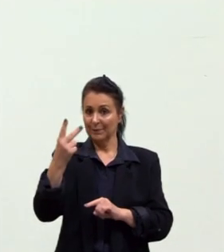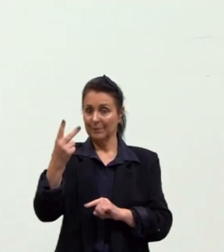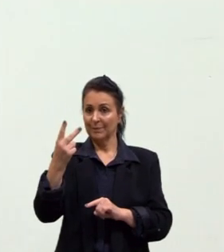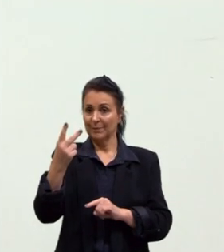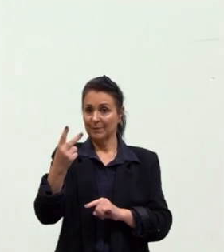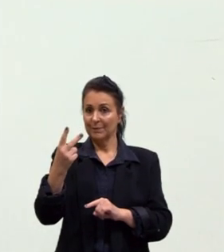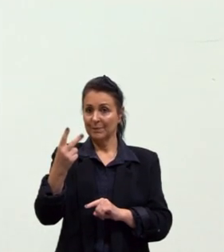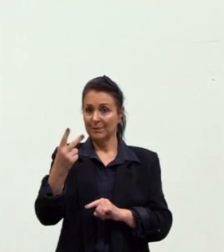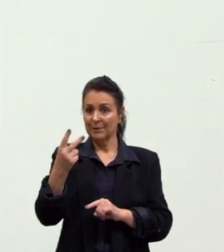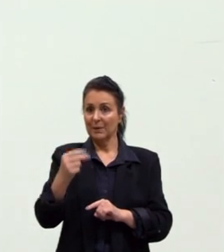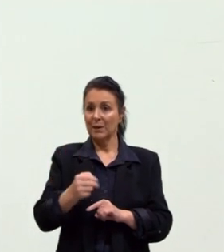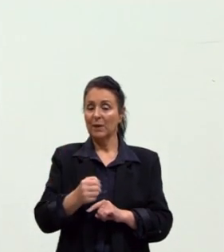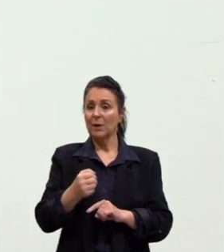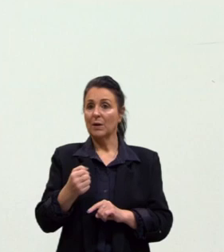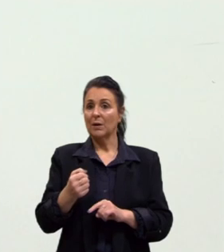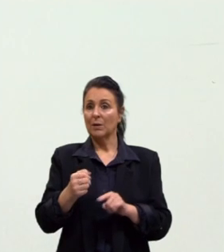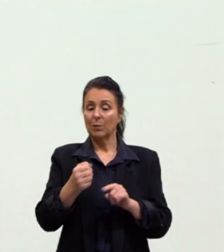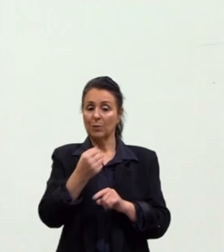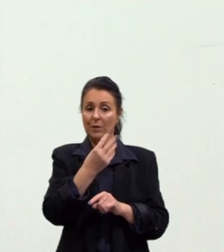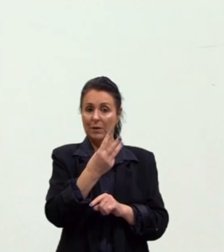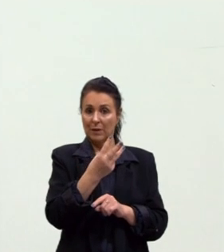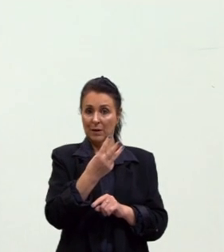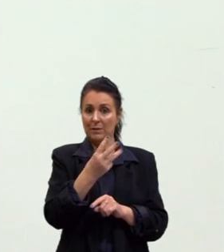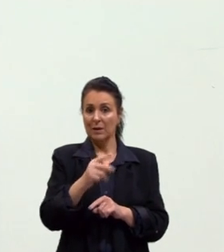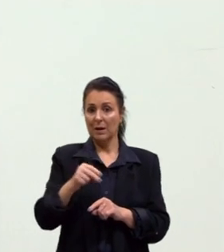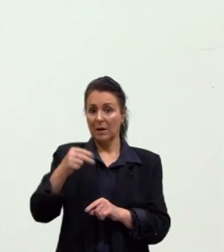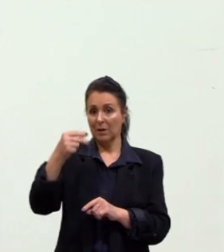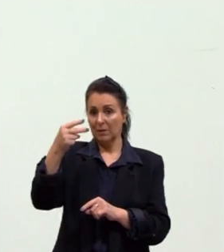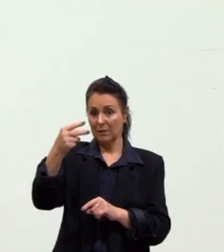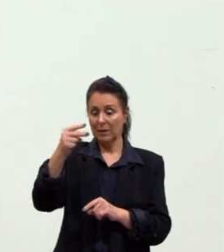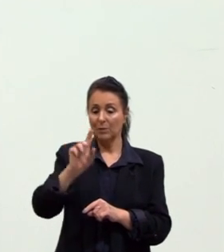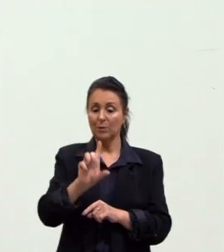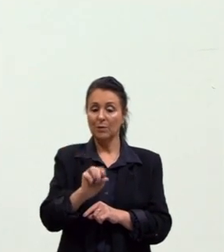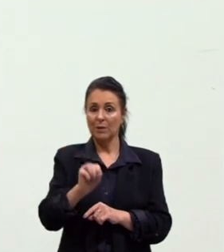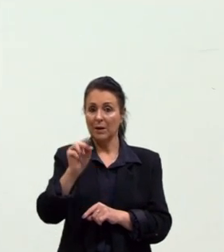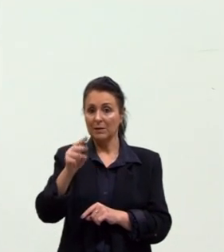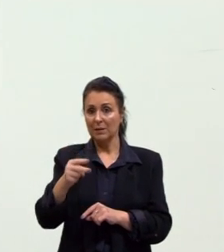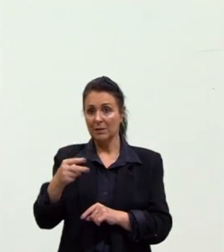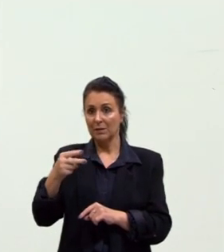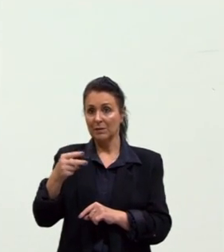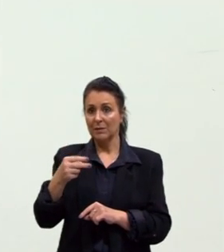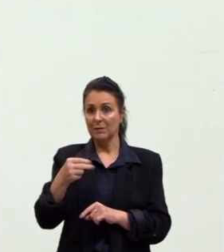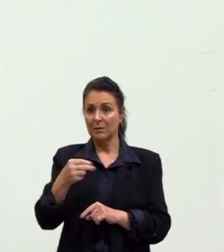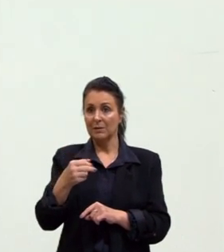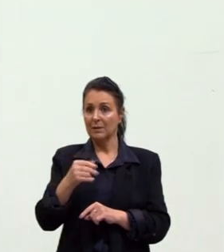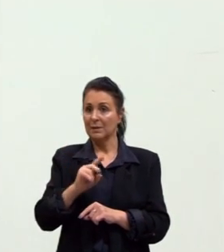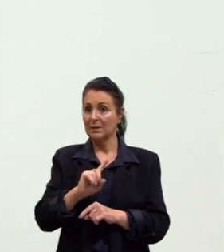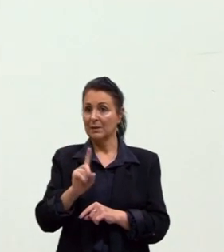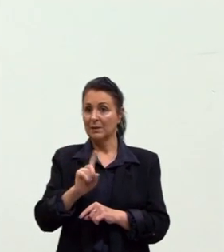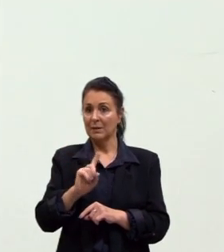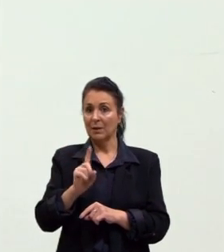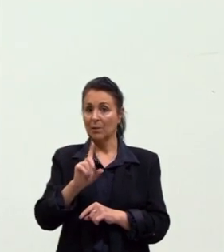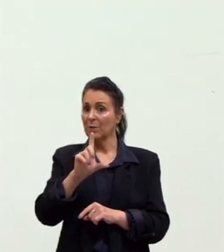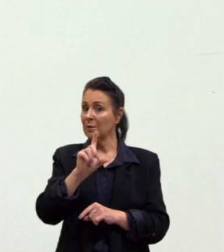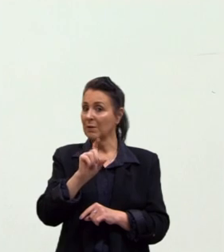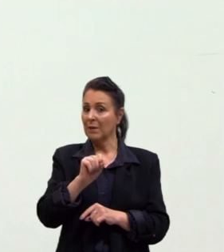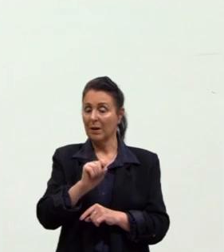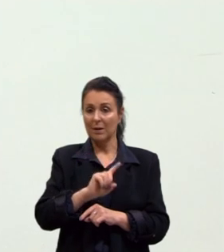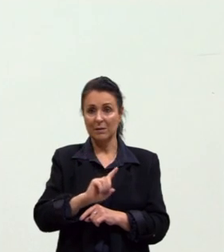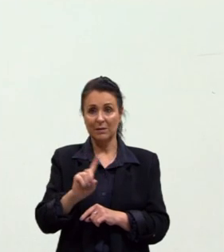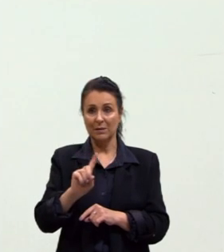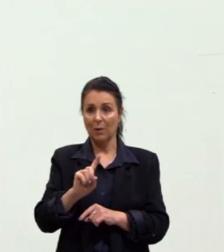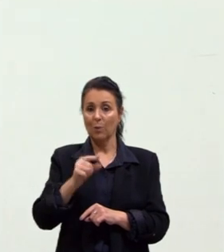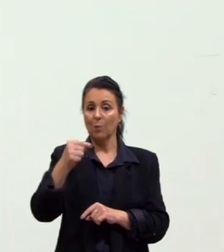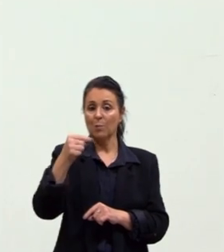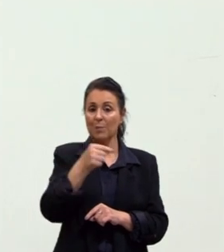E esses dois valores aqui nenhum três ele vai ao quadrado e o desta me deu 10 não desculpa é assim essa esse